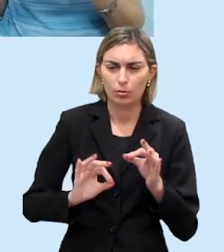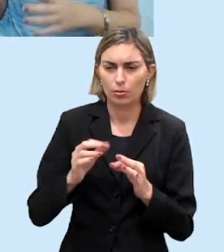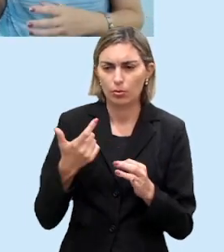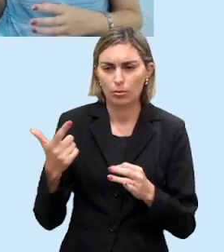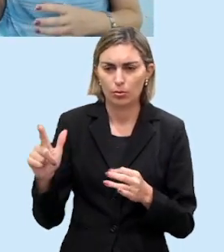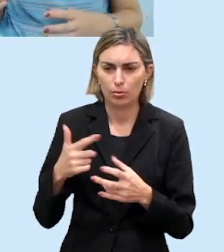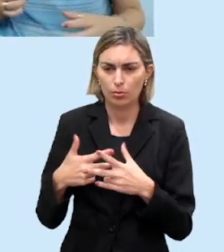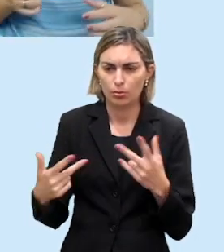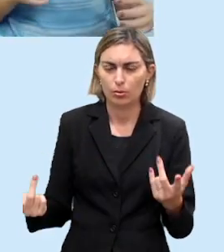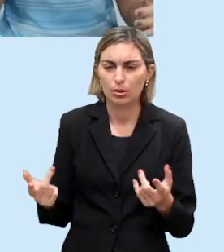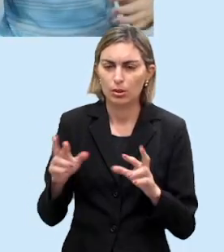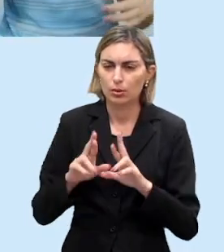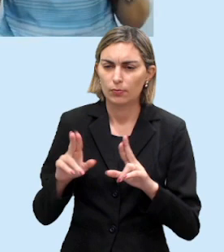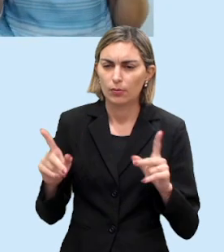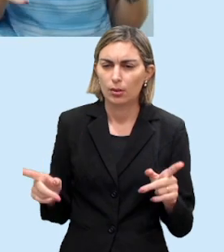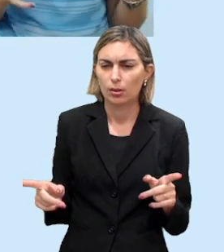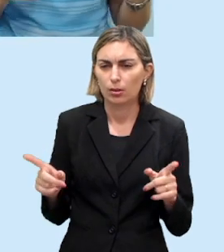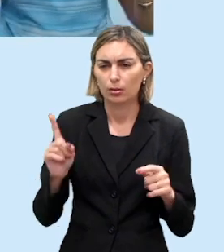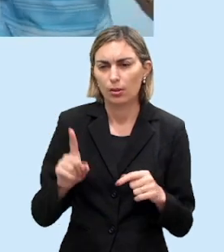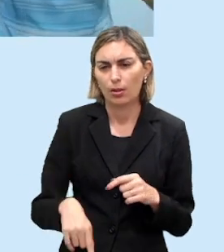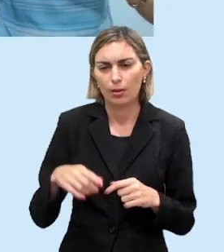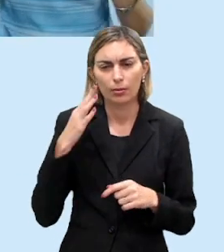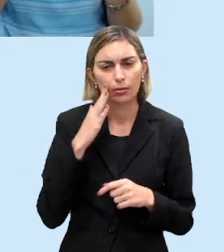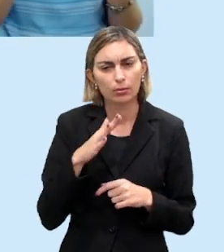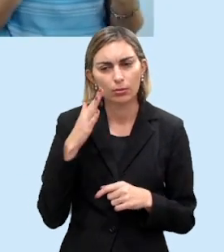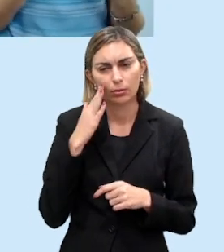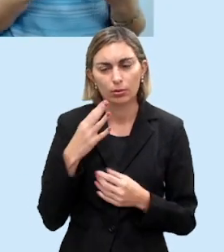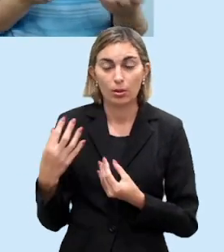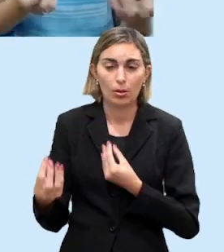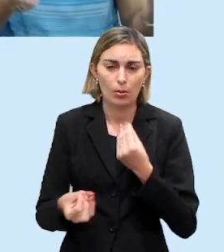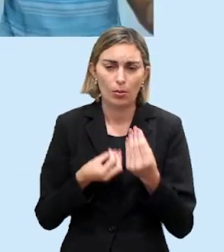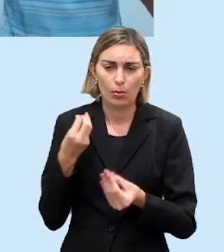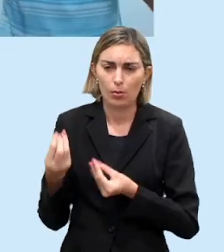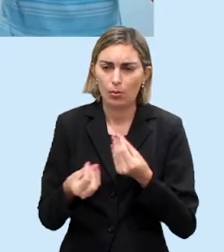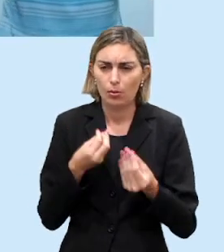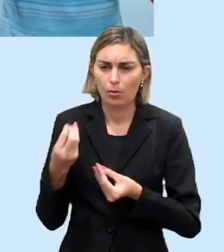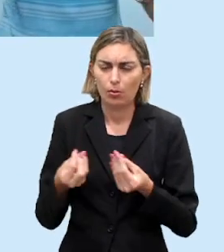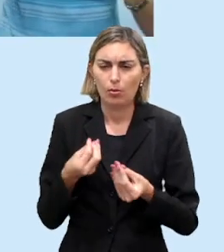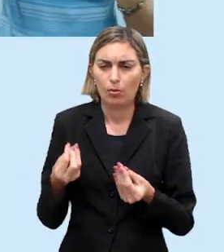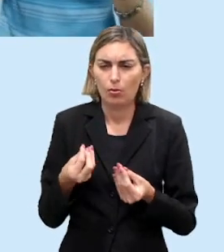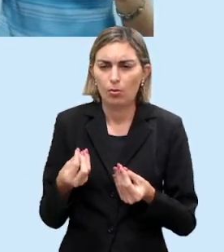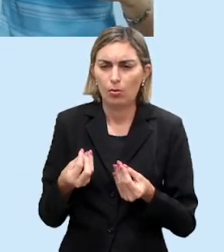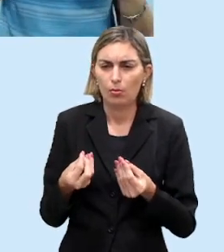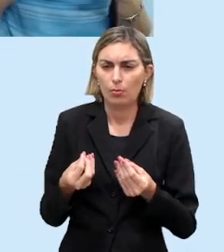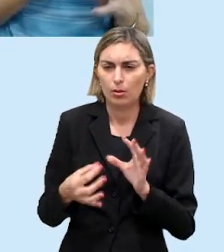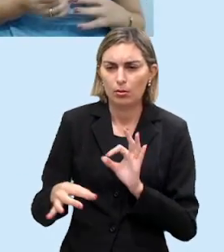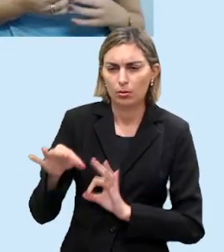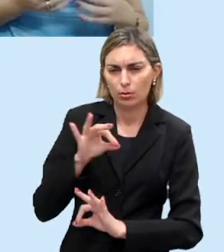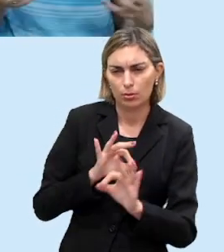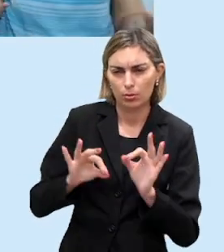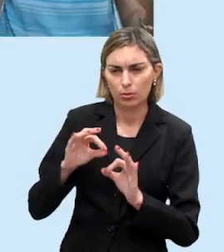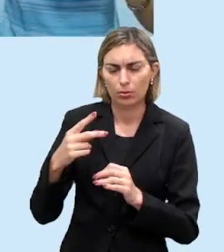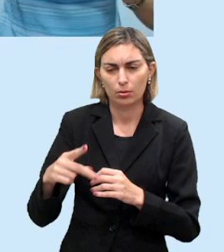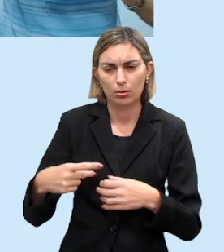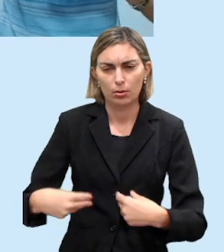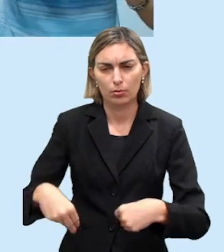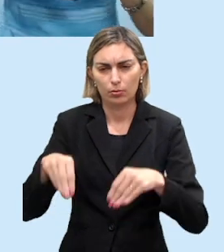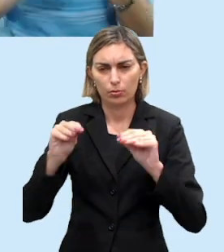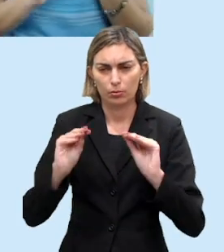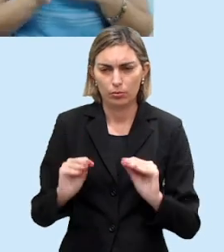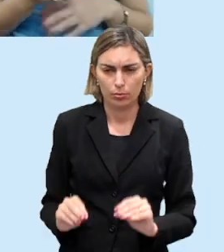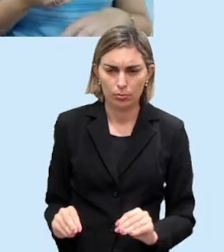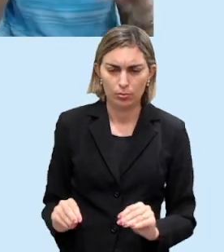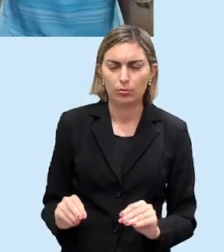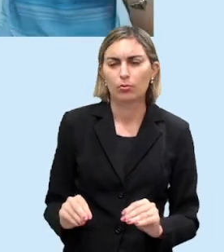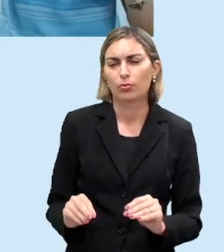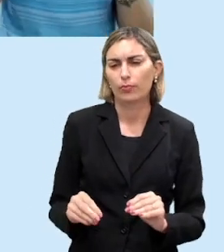muito diferente é entender como se constroem as tramas daquele tapete, os fios